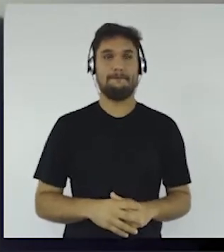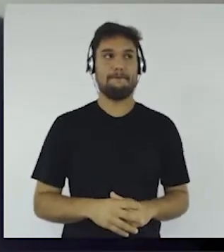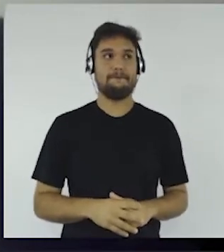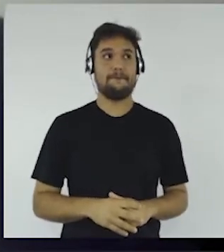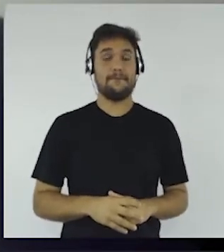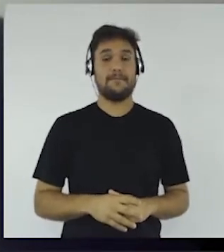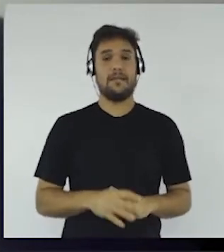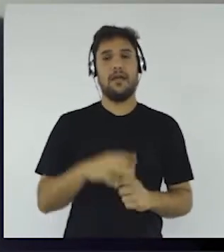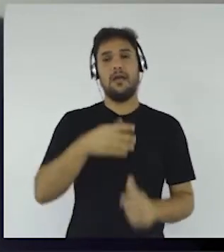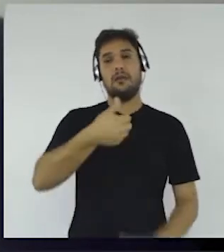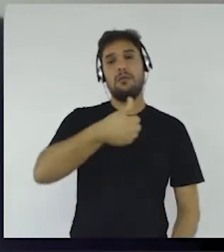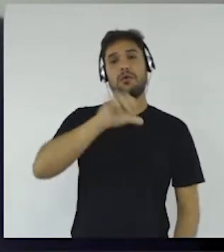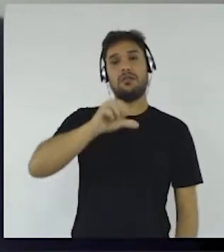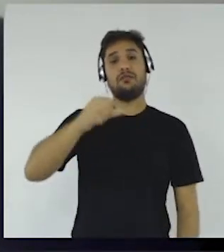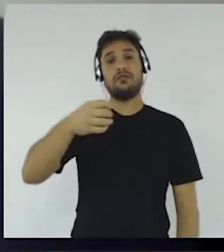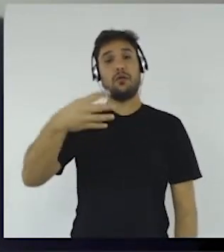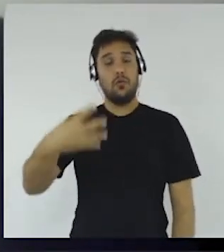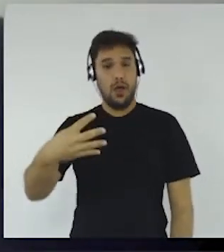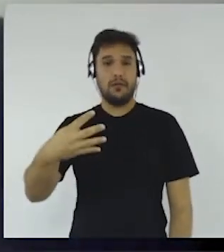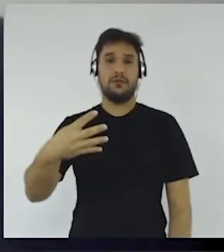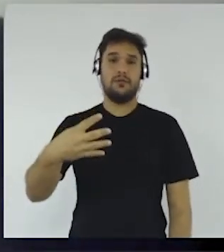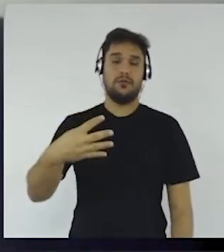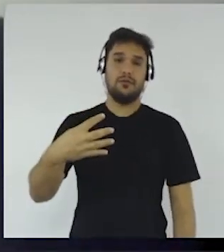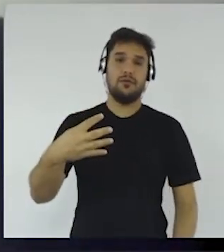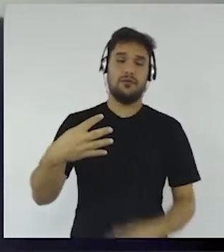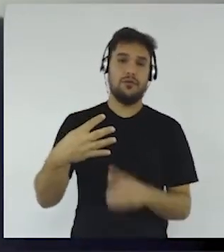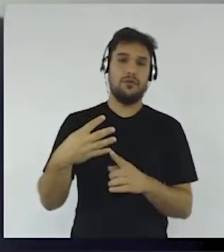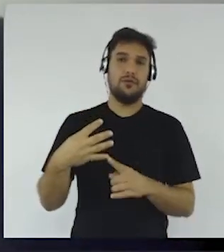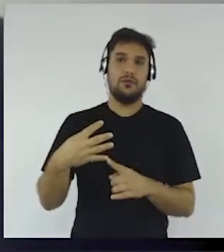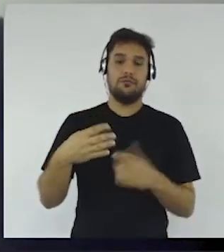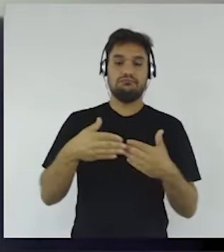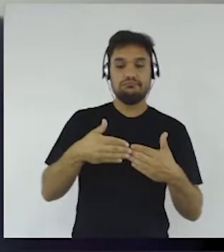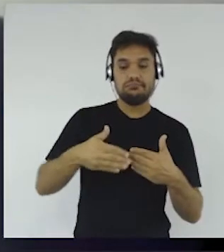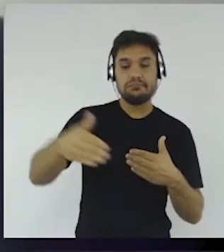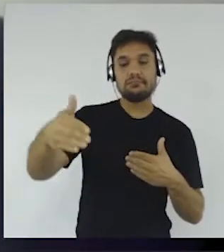A partir de 1994,